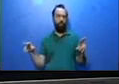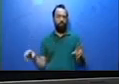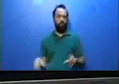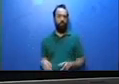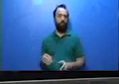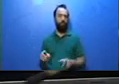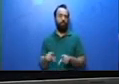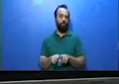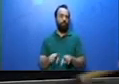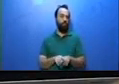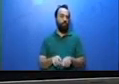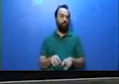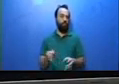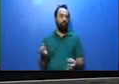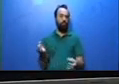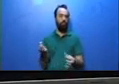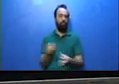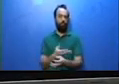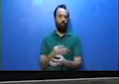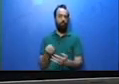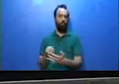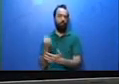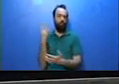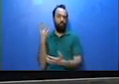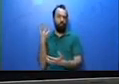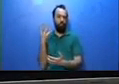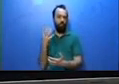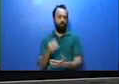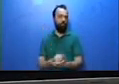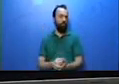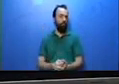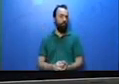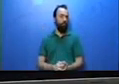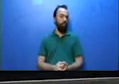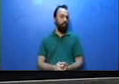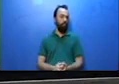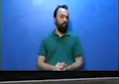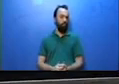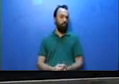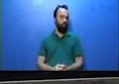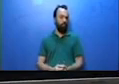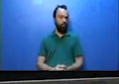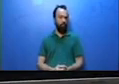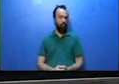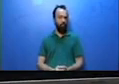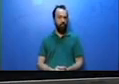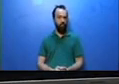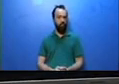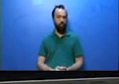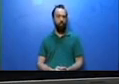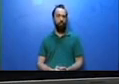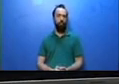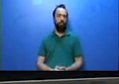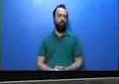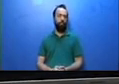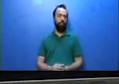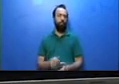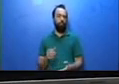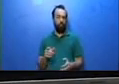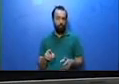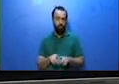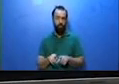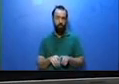Nós trouxemos vários tipos de tirinhas para a gente analisar na aula de hoje, né? Vimos quais são os tipos dos